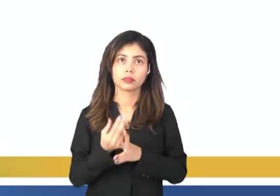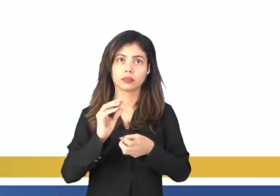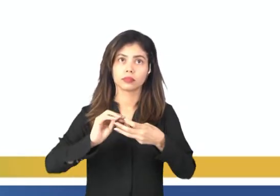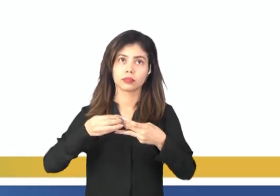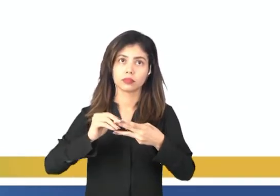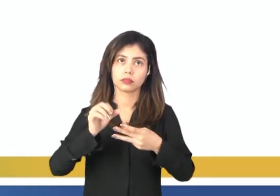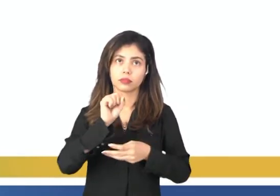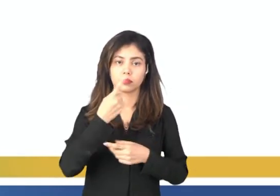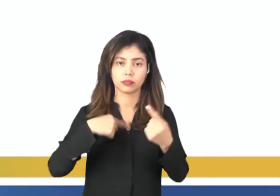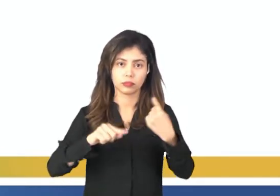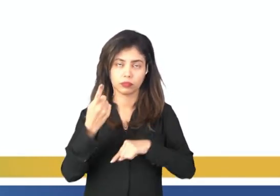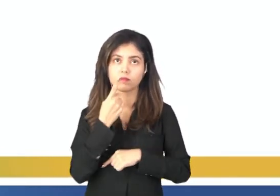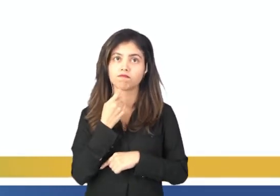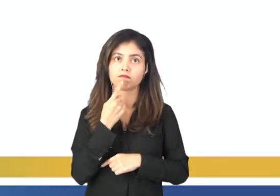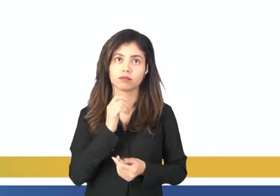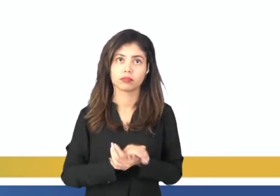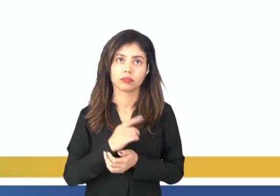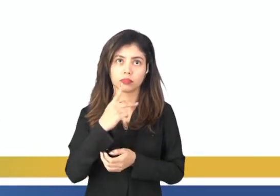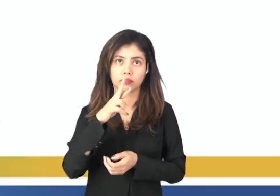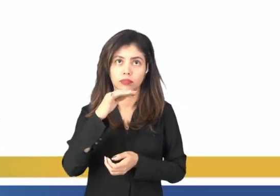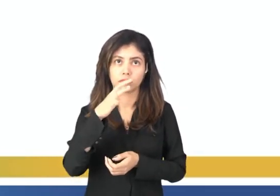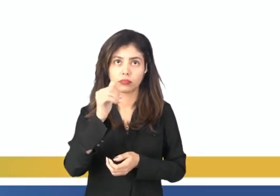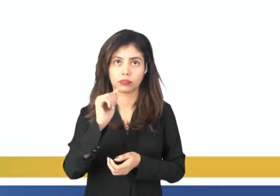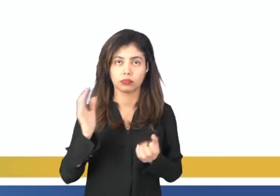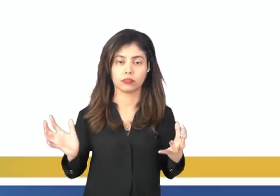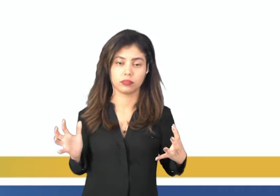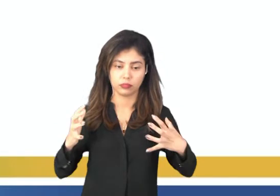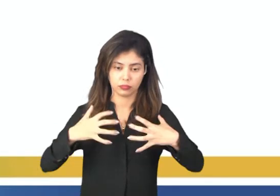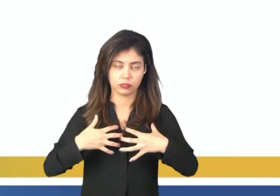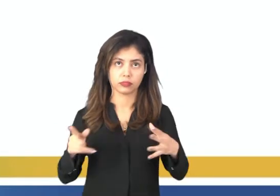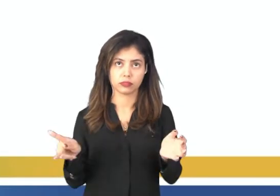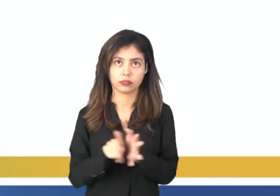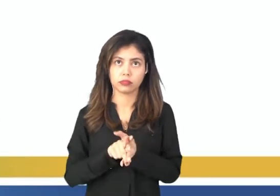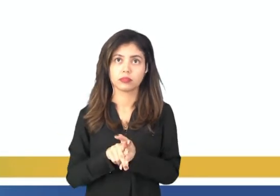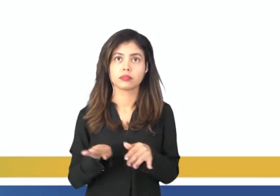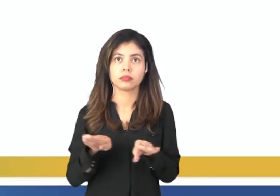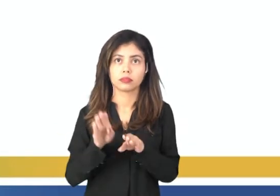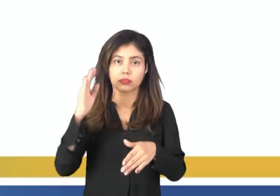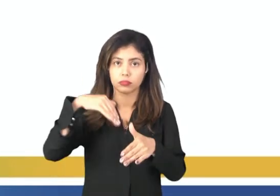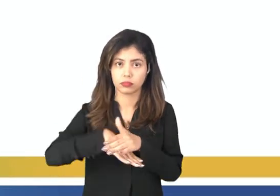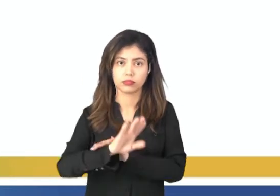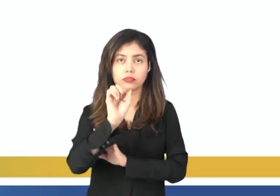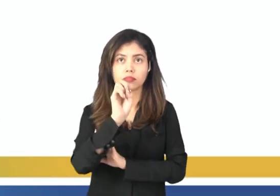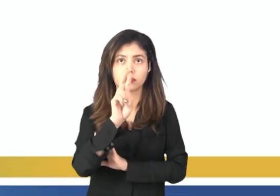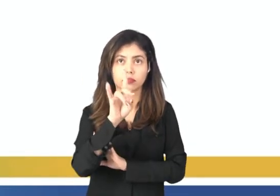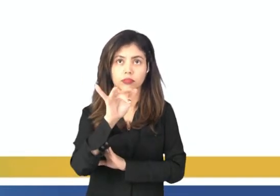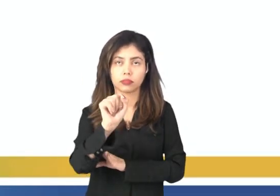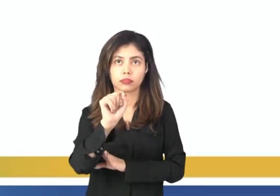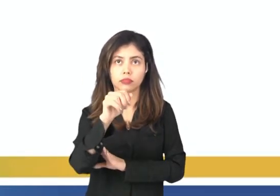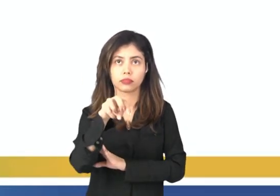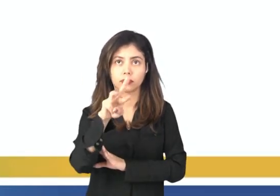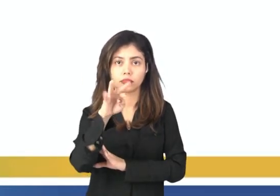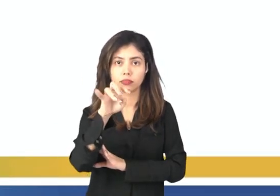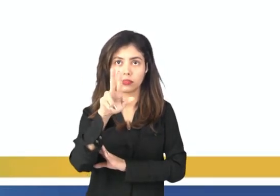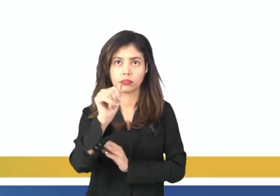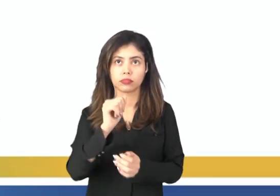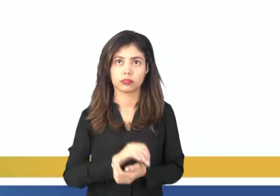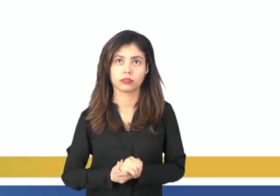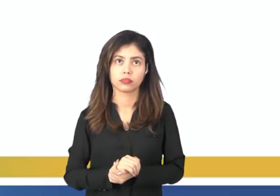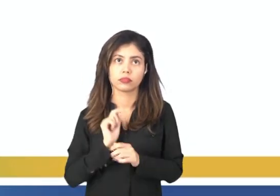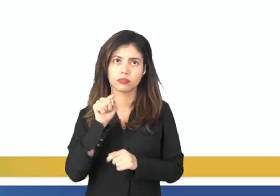pela produção de células sanguíneas proteção de órgãos vitais e até mesmo armazenamento de sais minerais